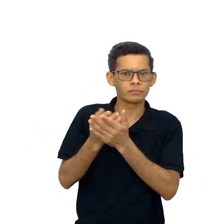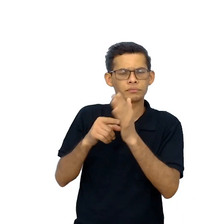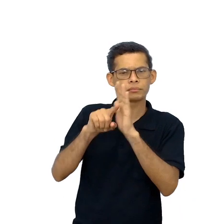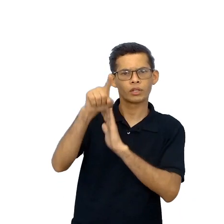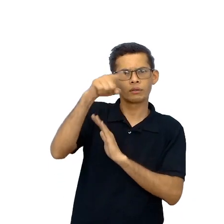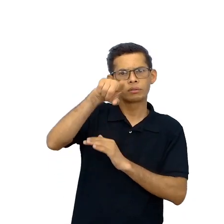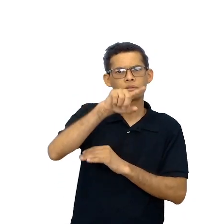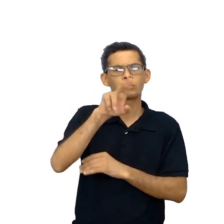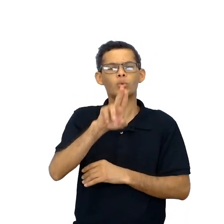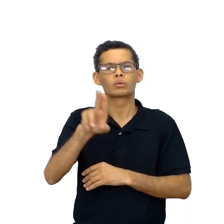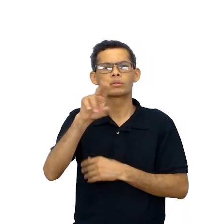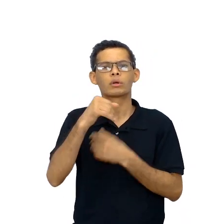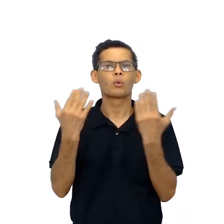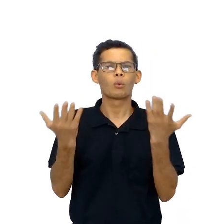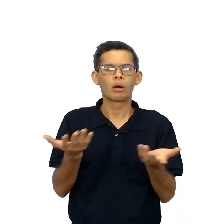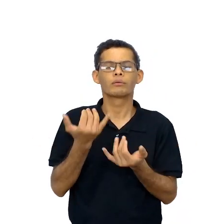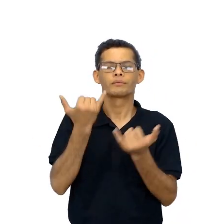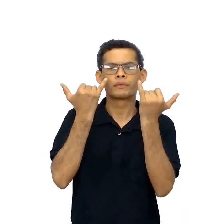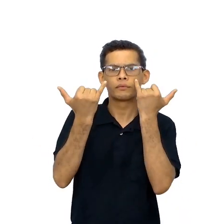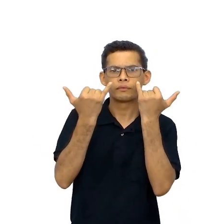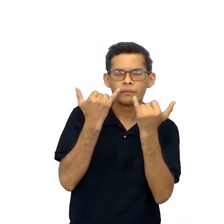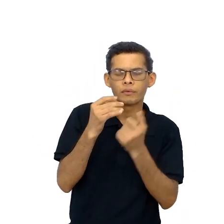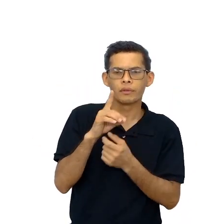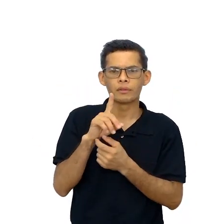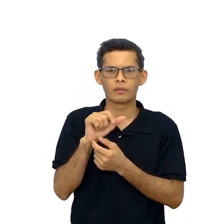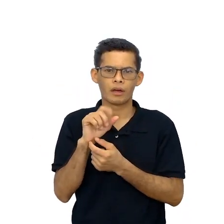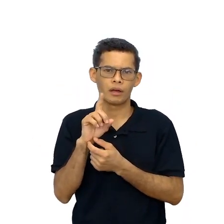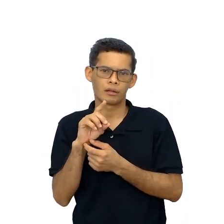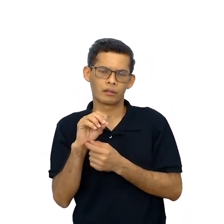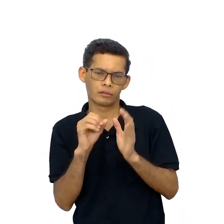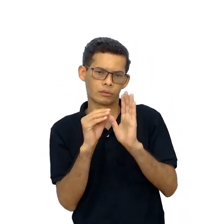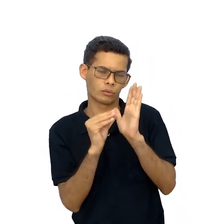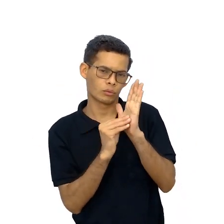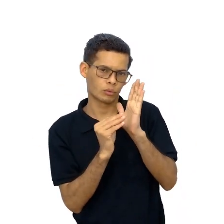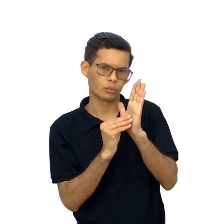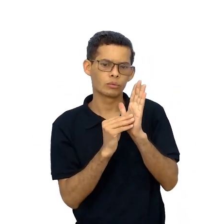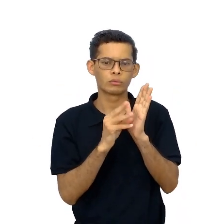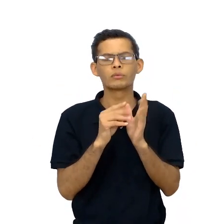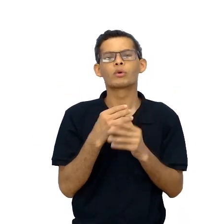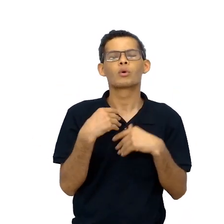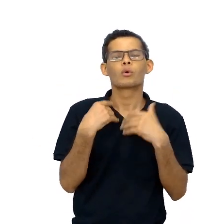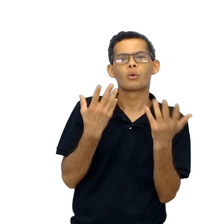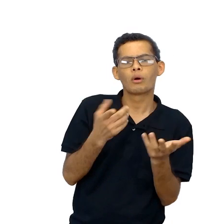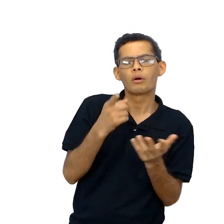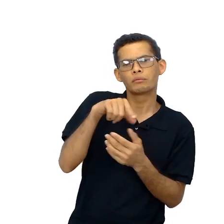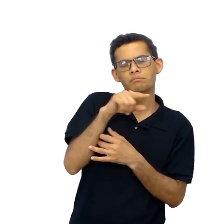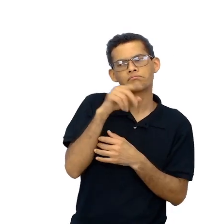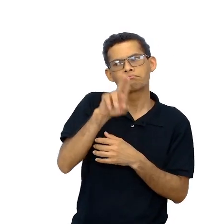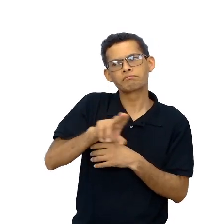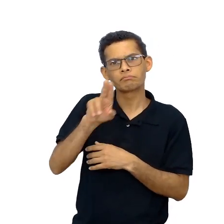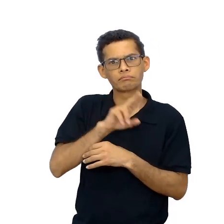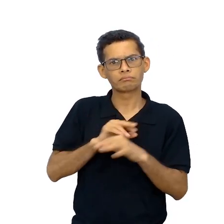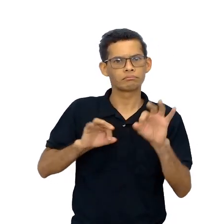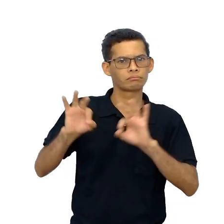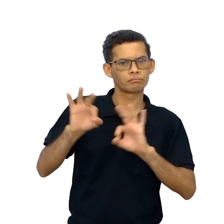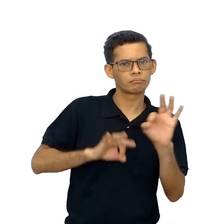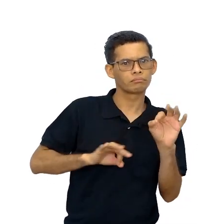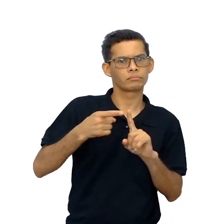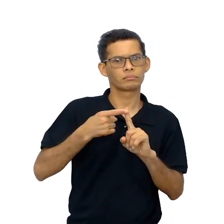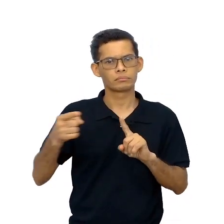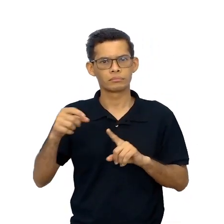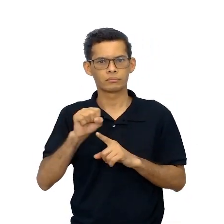os recursos que vocês têm, né, para fazer esse planejamento? Que eu acredito que hoje, 1 de dezembro, vocês já estejam fazendo